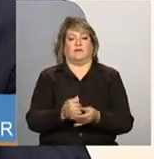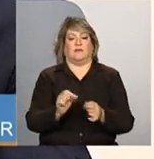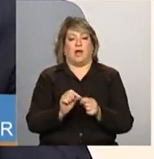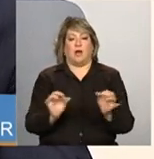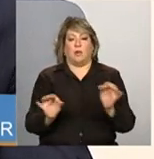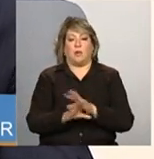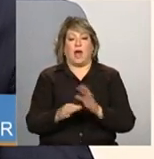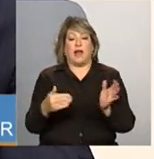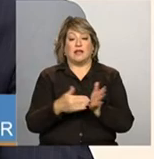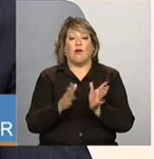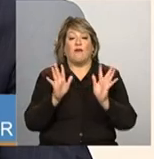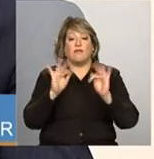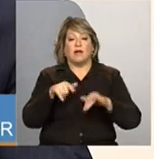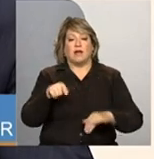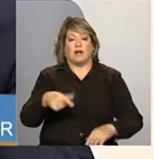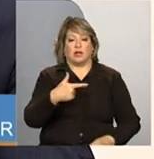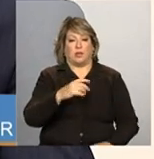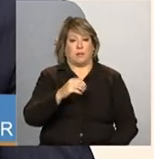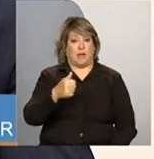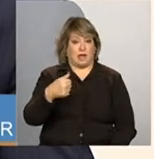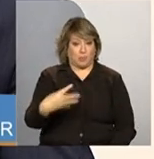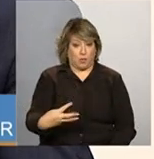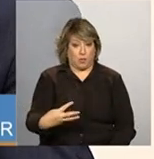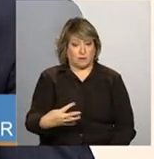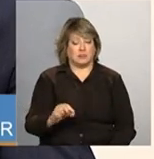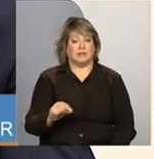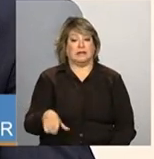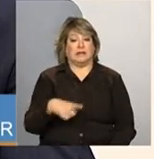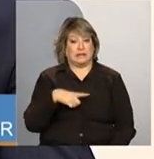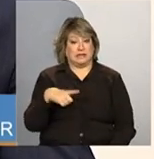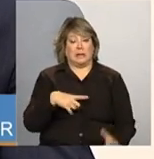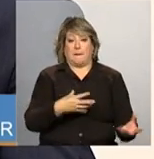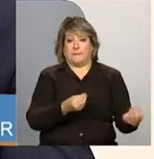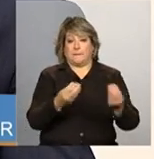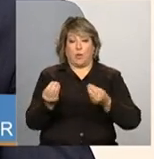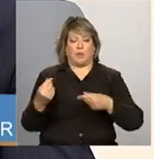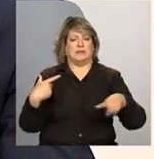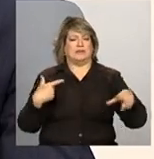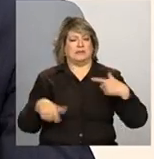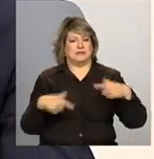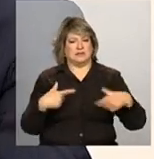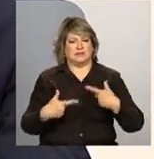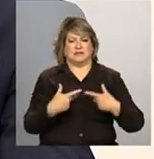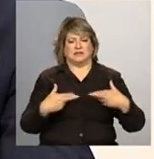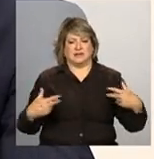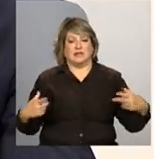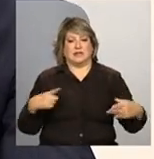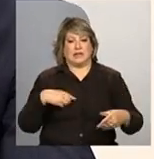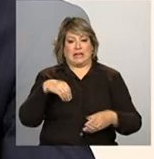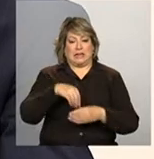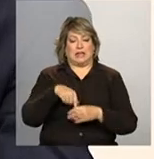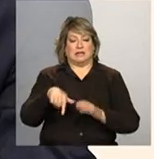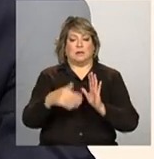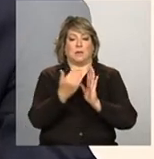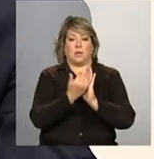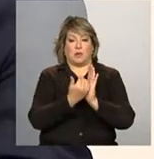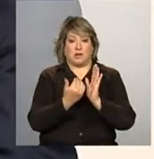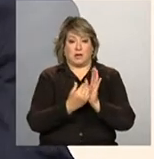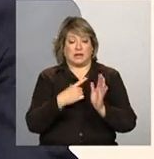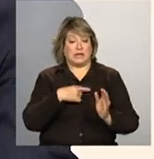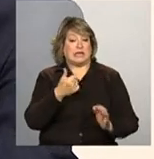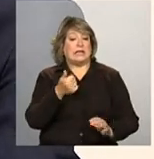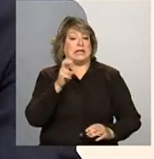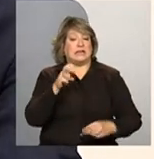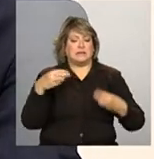de 2014. São muitas as ações, são muitas as atividades que estão dentro do programa. Como eu falei, são 15